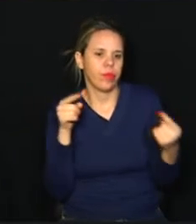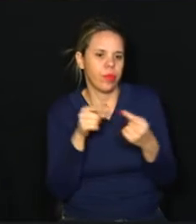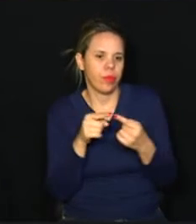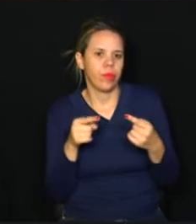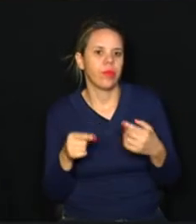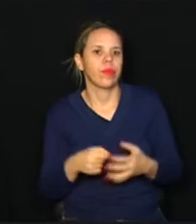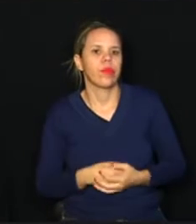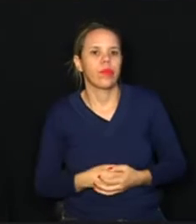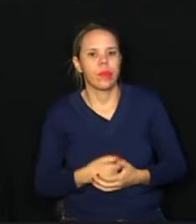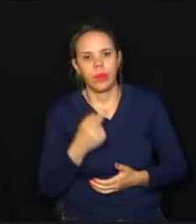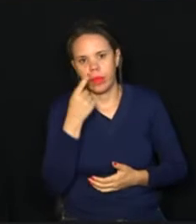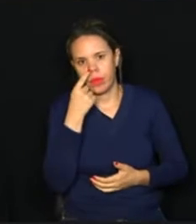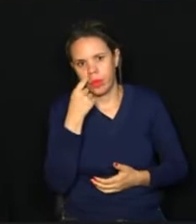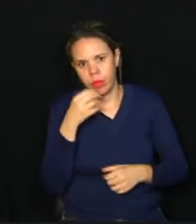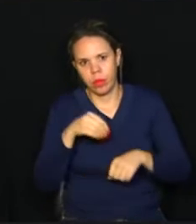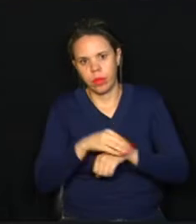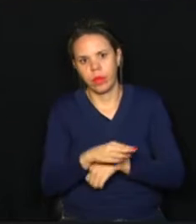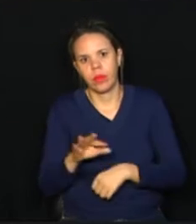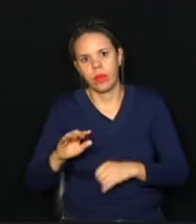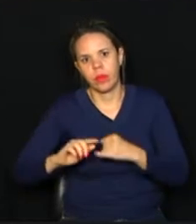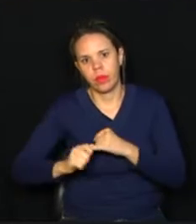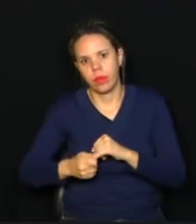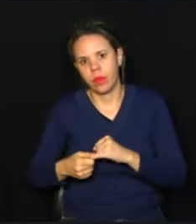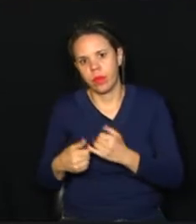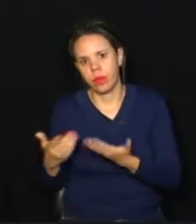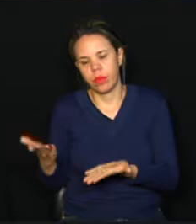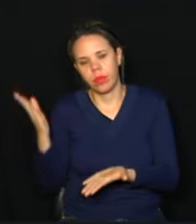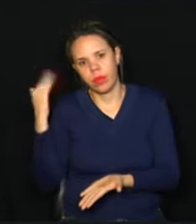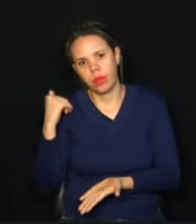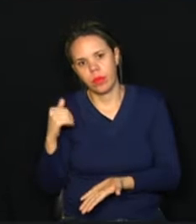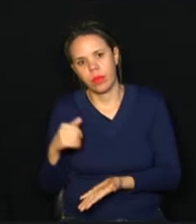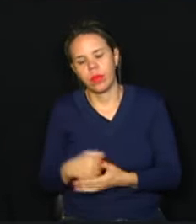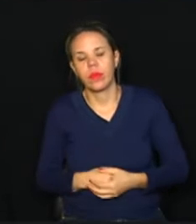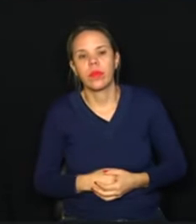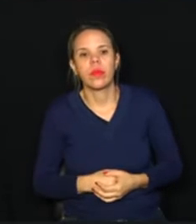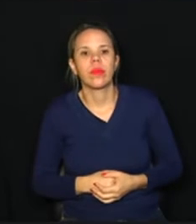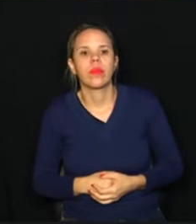função. Eu quero, então, passar para o Feijão para saber se a gente